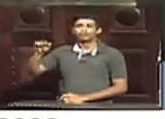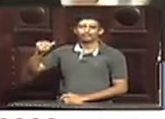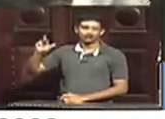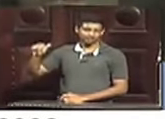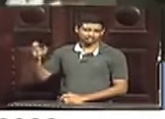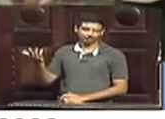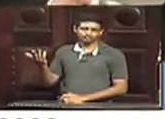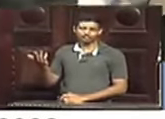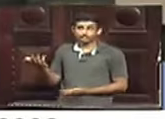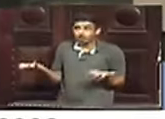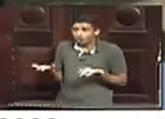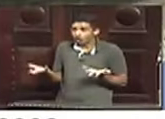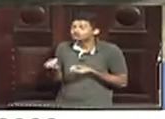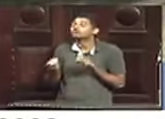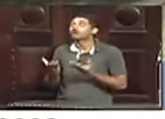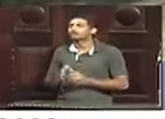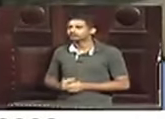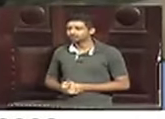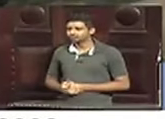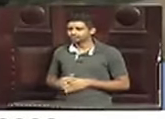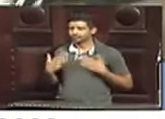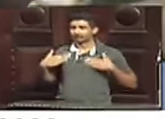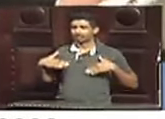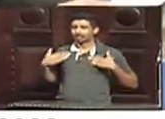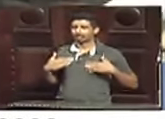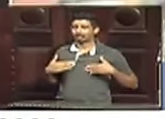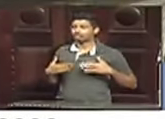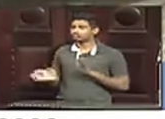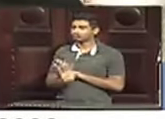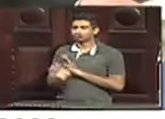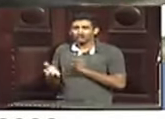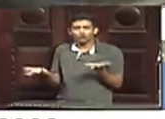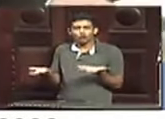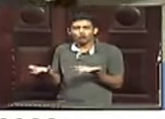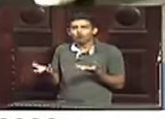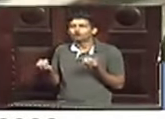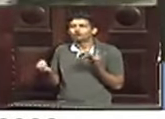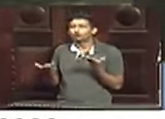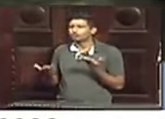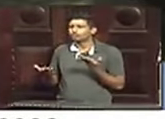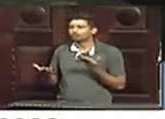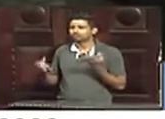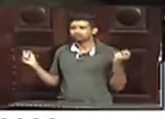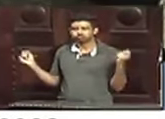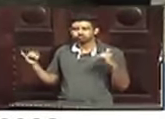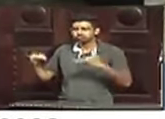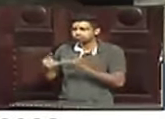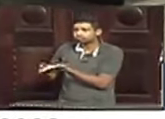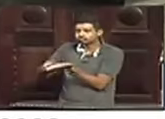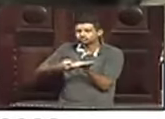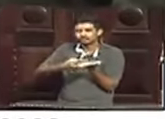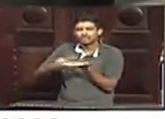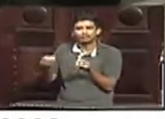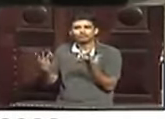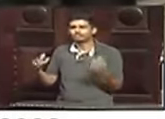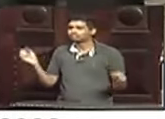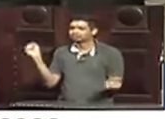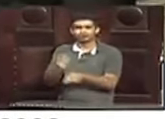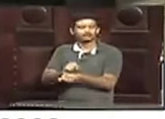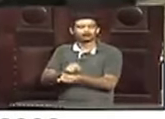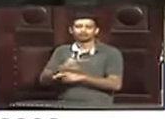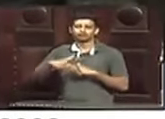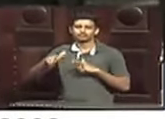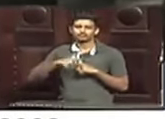estaríamos aqui hoje, todos nós, declarando a gravidade da situação. Mas eu quero